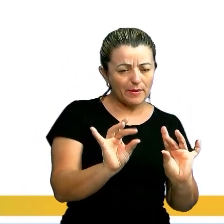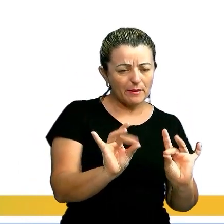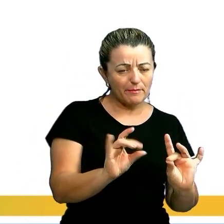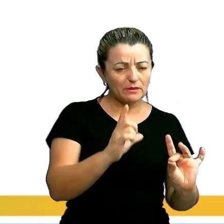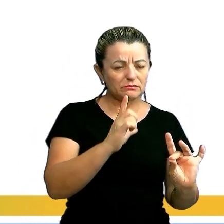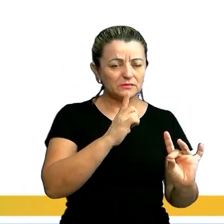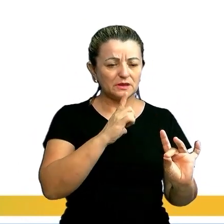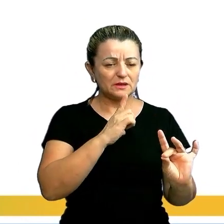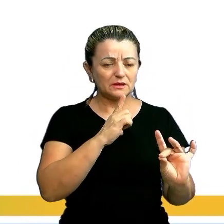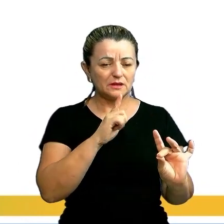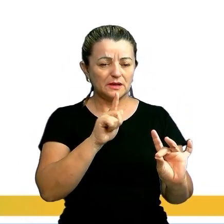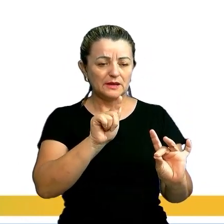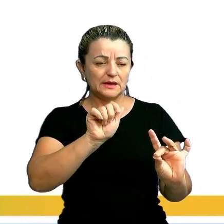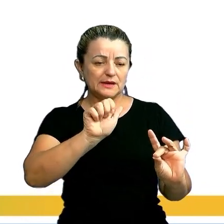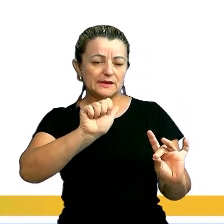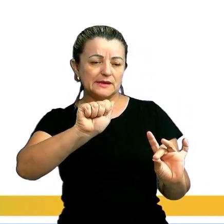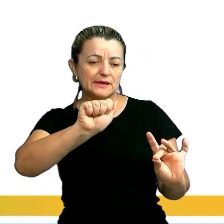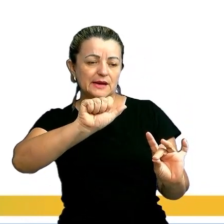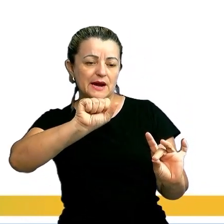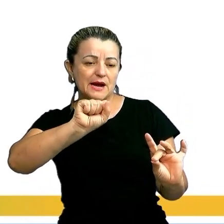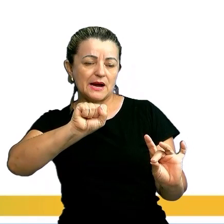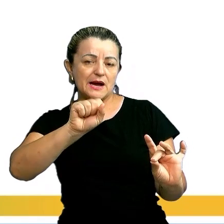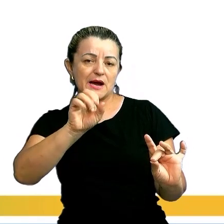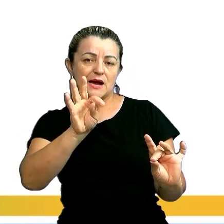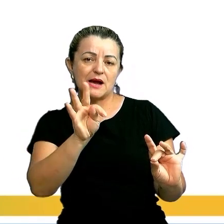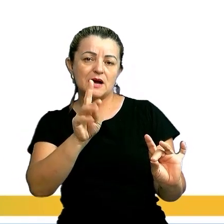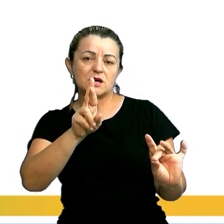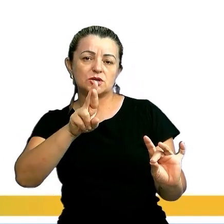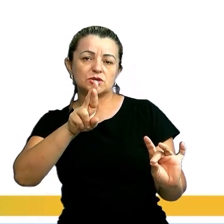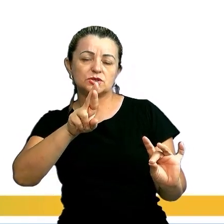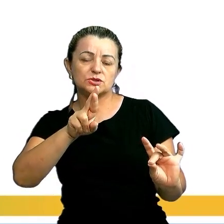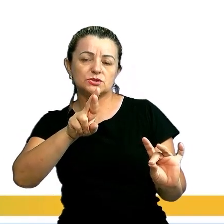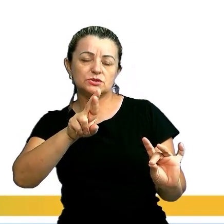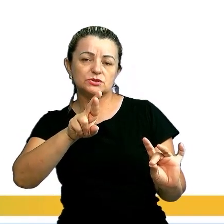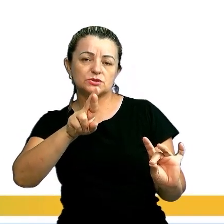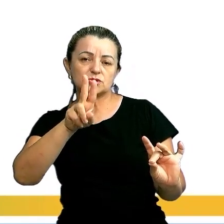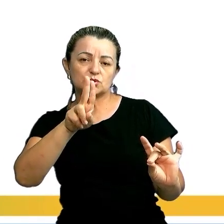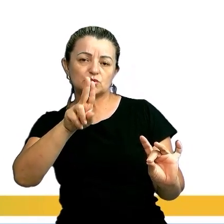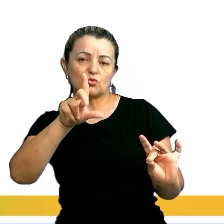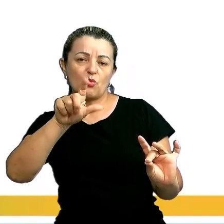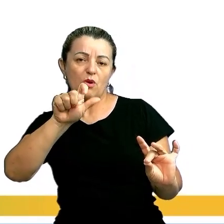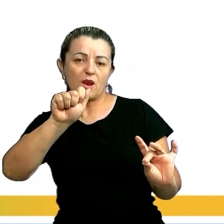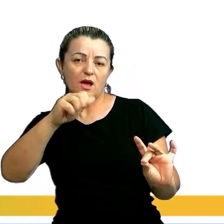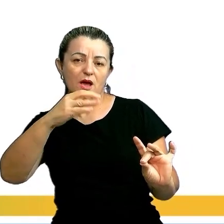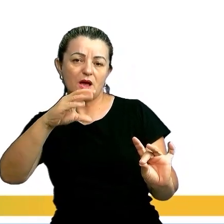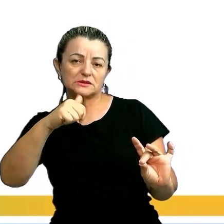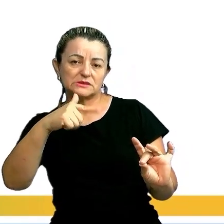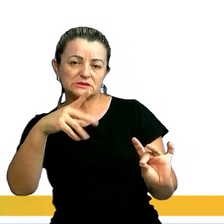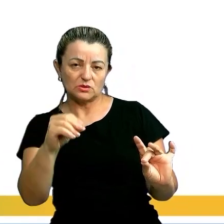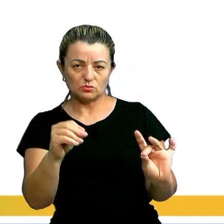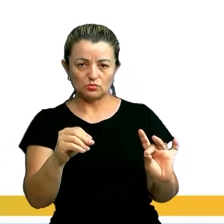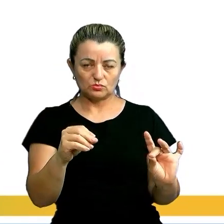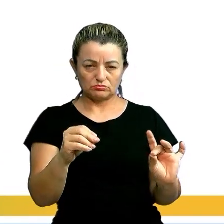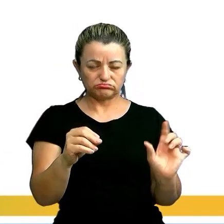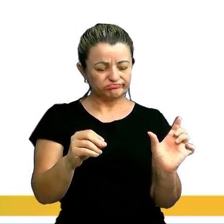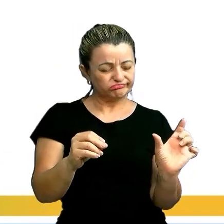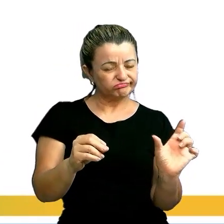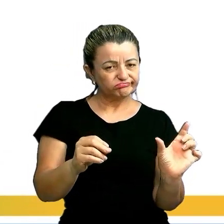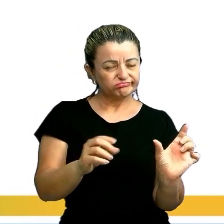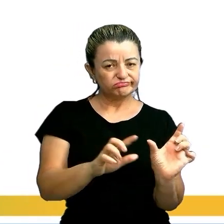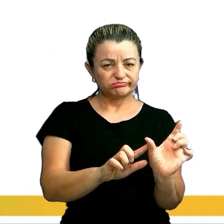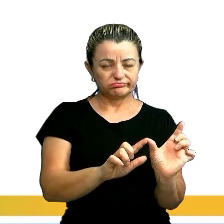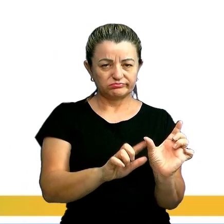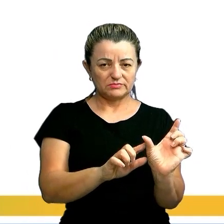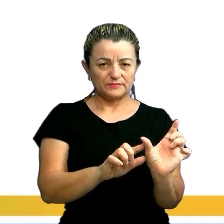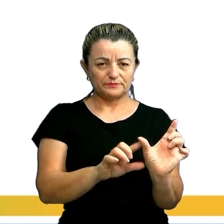de gástrula no desenvolvimento embrionário. Só que os poríferos não apresentam essa característica. Ok?